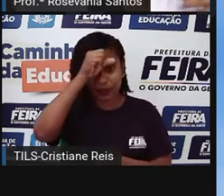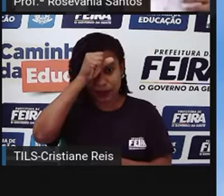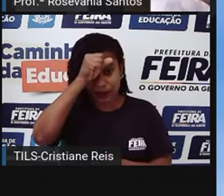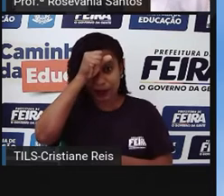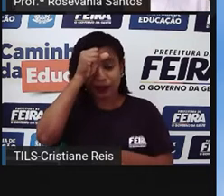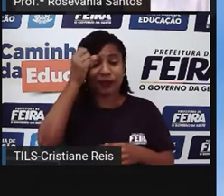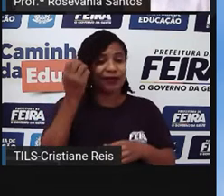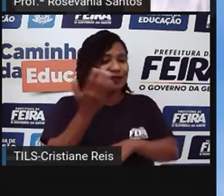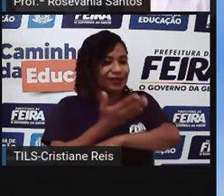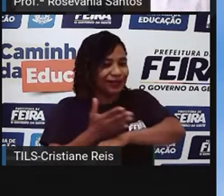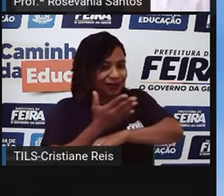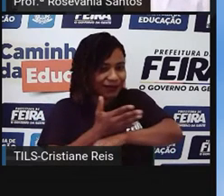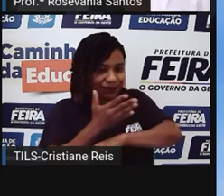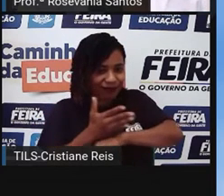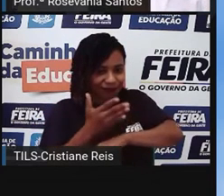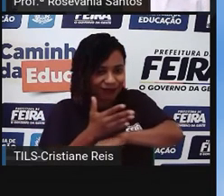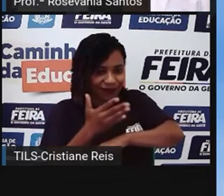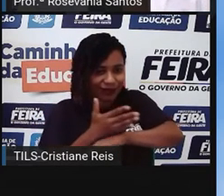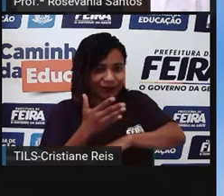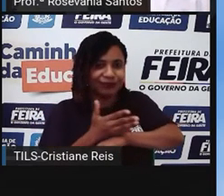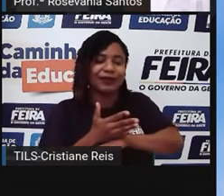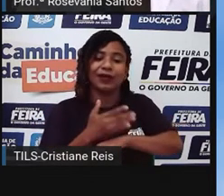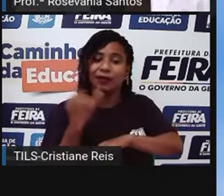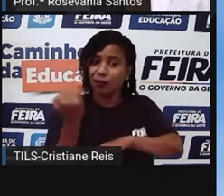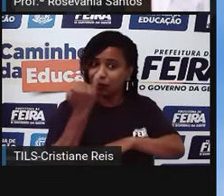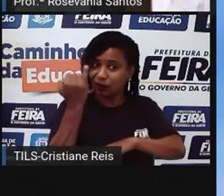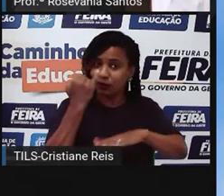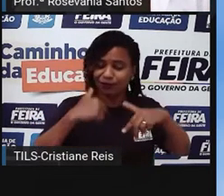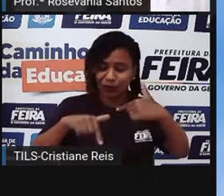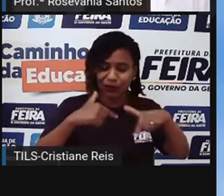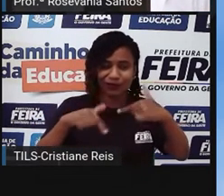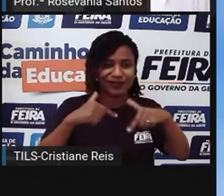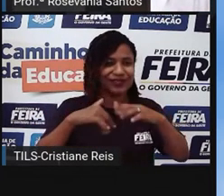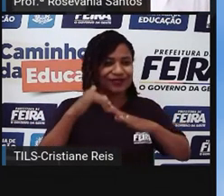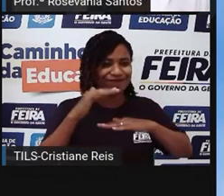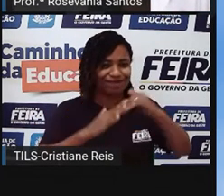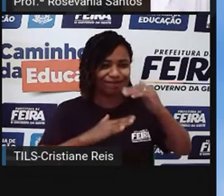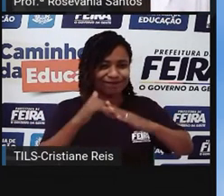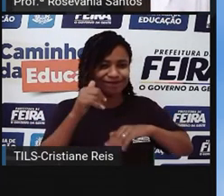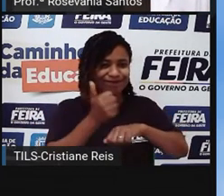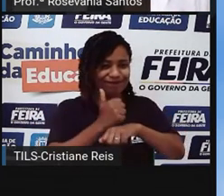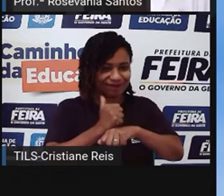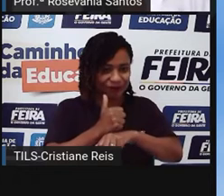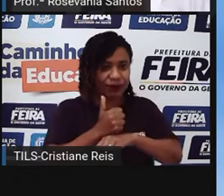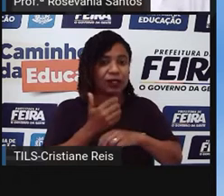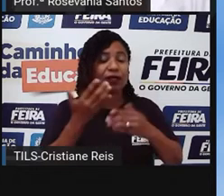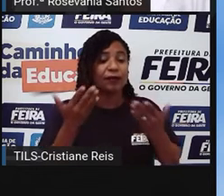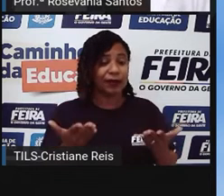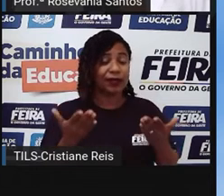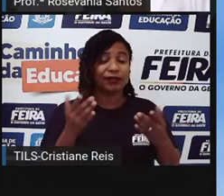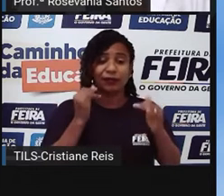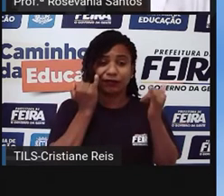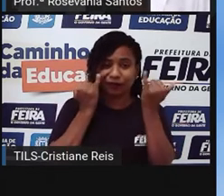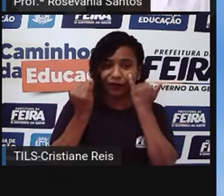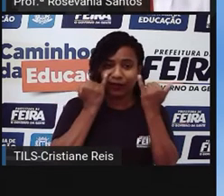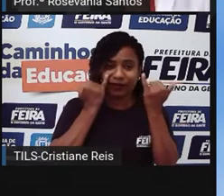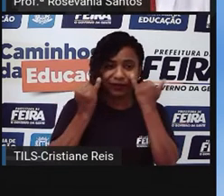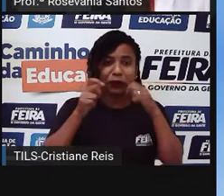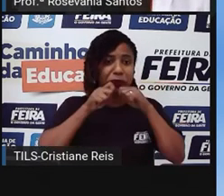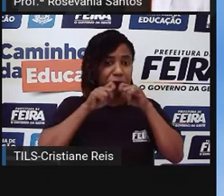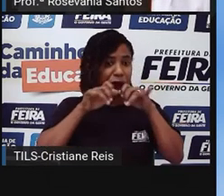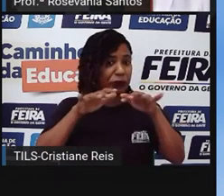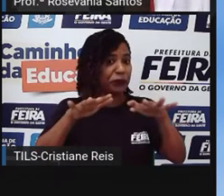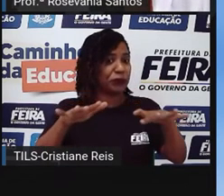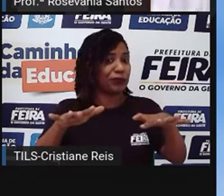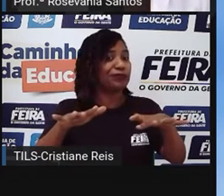está atualizado, né, na sua área principalmente, mas a gente deve saber também que parte dessas informações estão sendo disseminadas